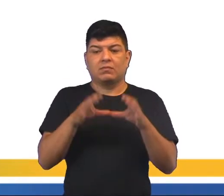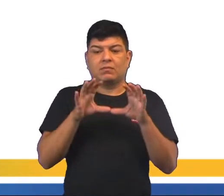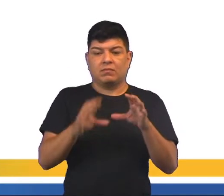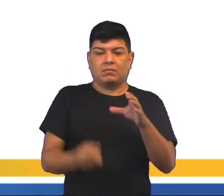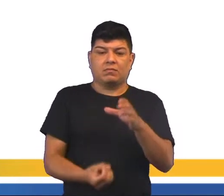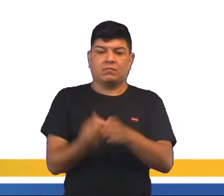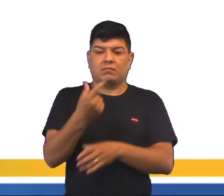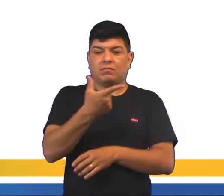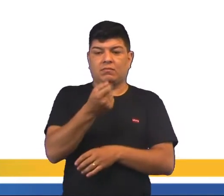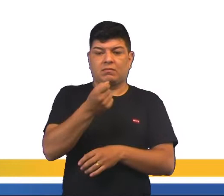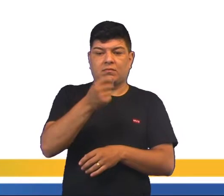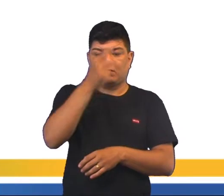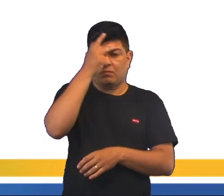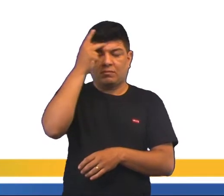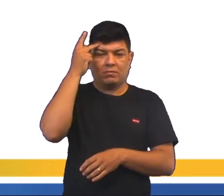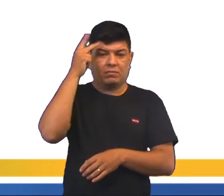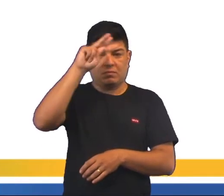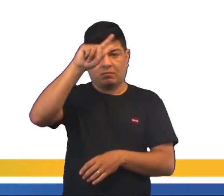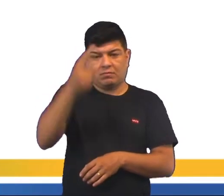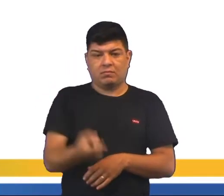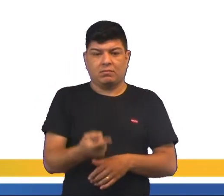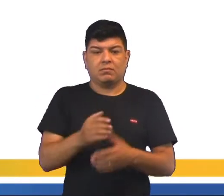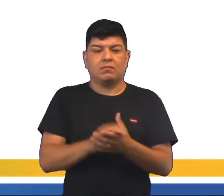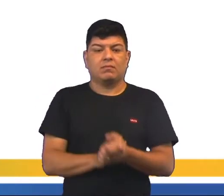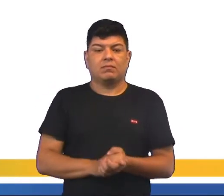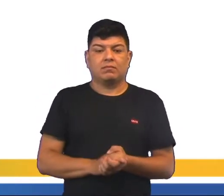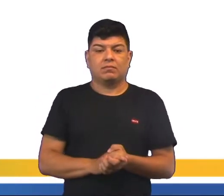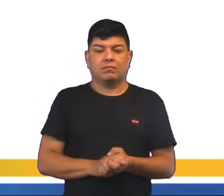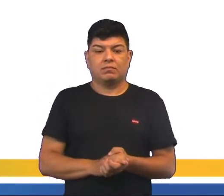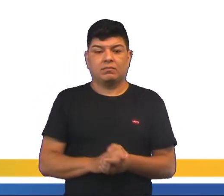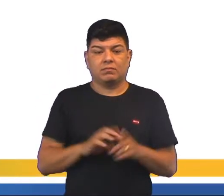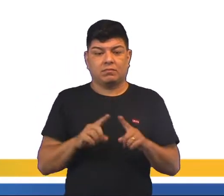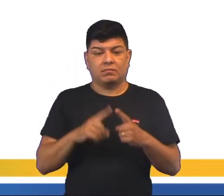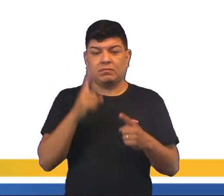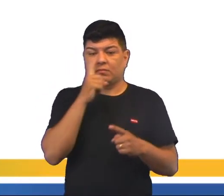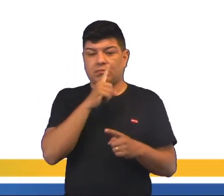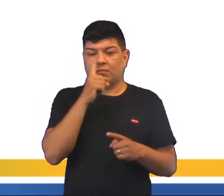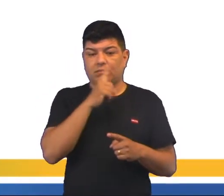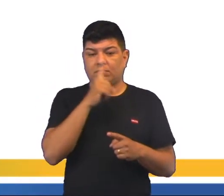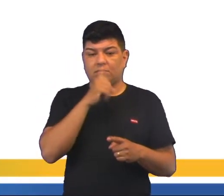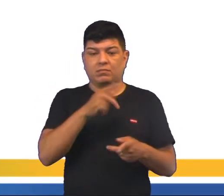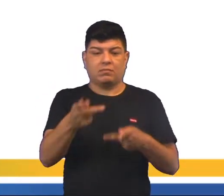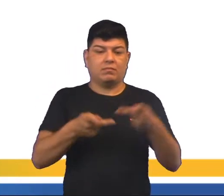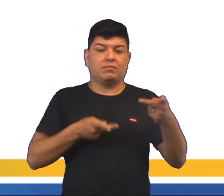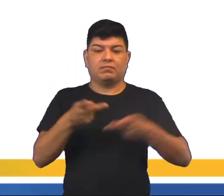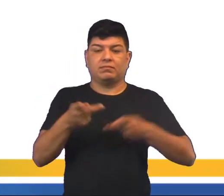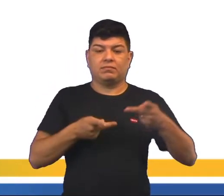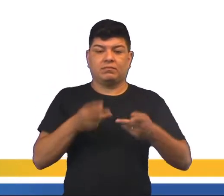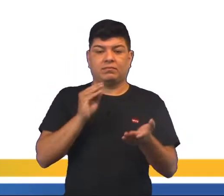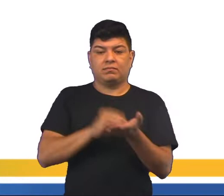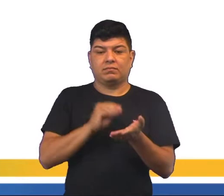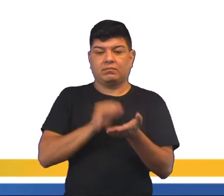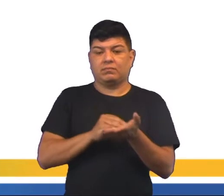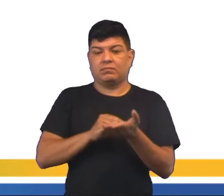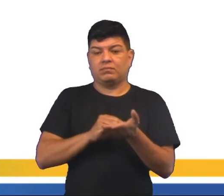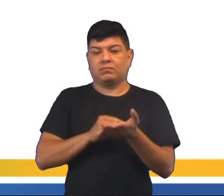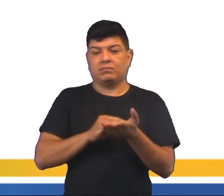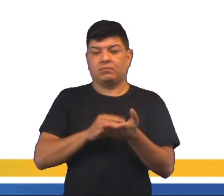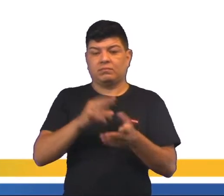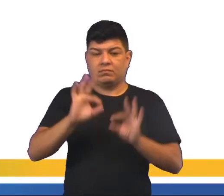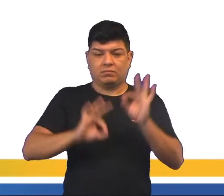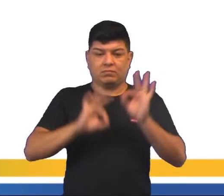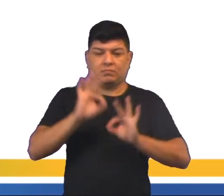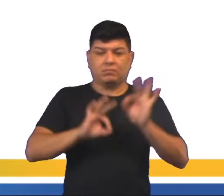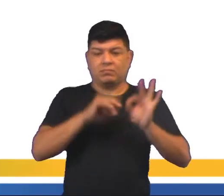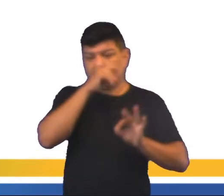autossuficientes, formadas por 20 mil pessoas, né? Mas por falha, né, no planejamento e na organização